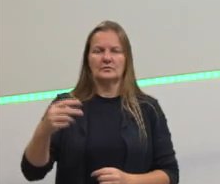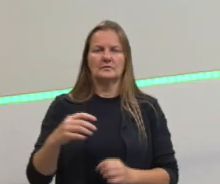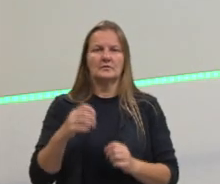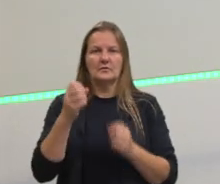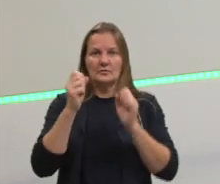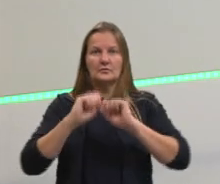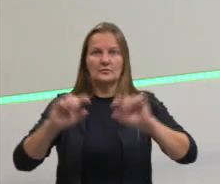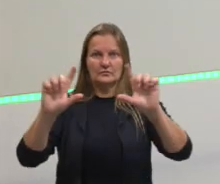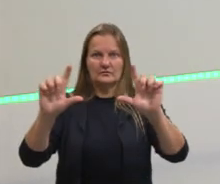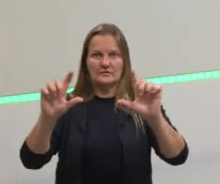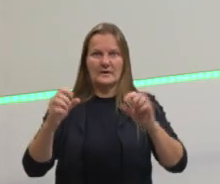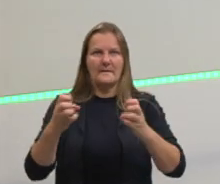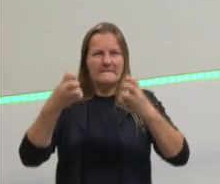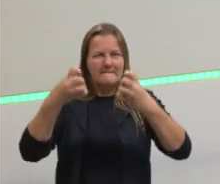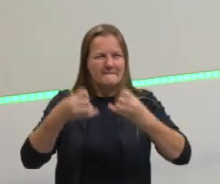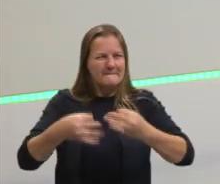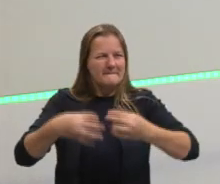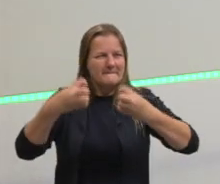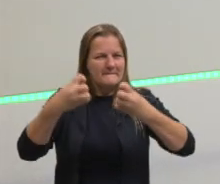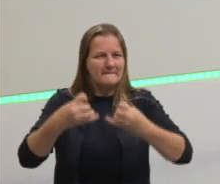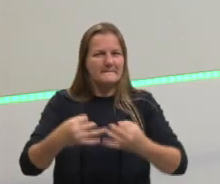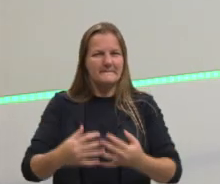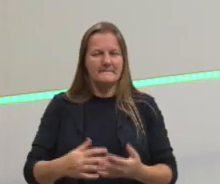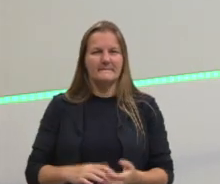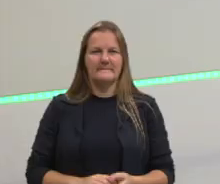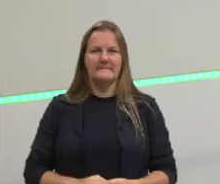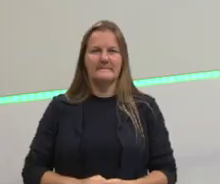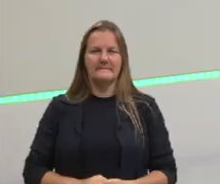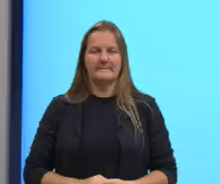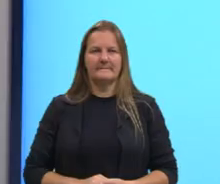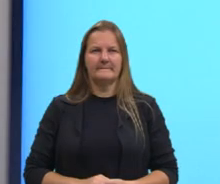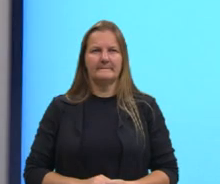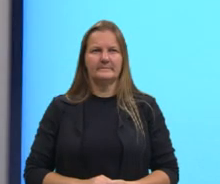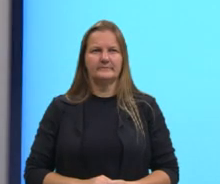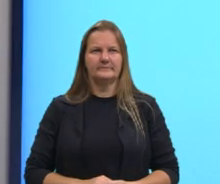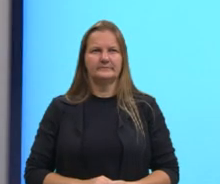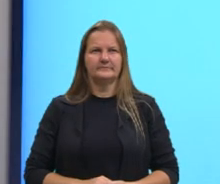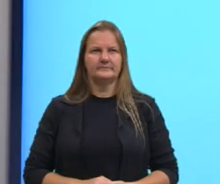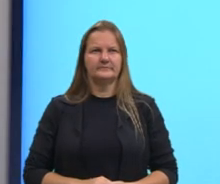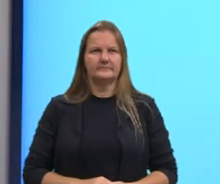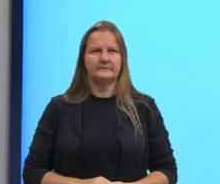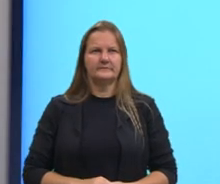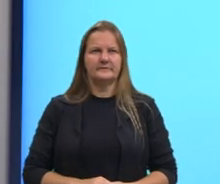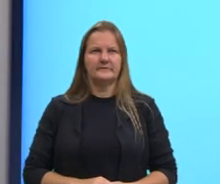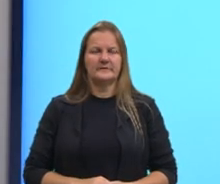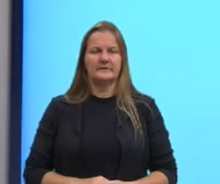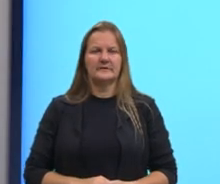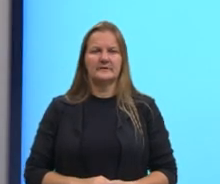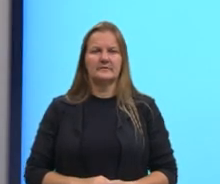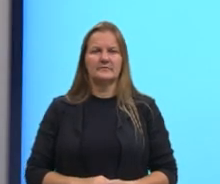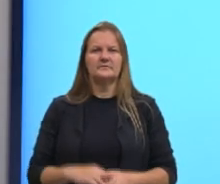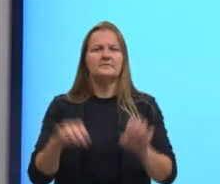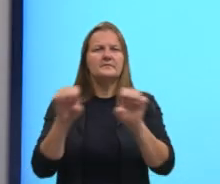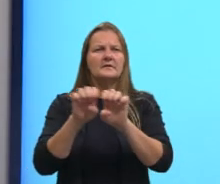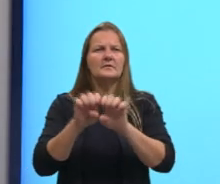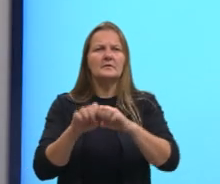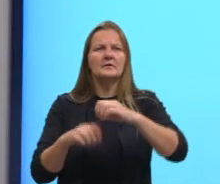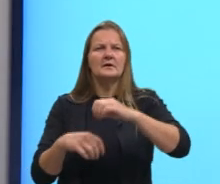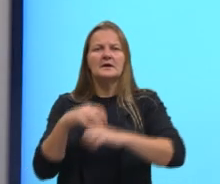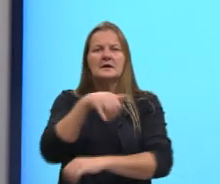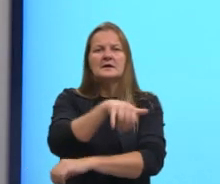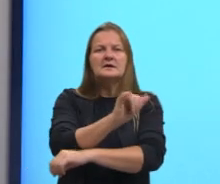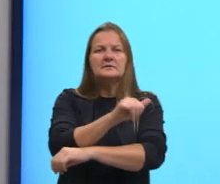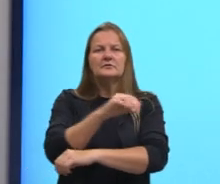e vamos ver isso passo a passo bom então aqui a mesma equação Y